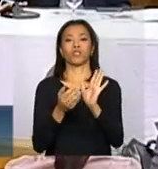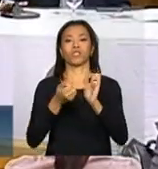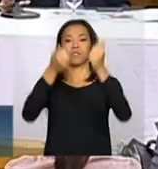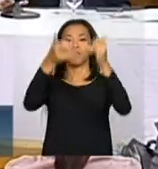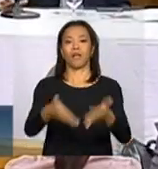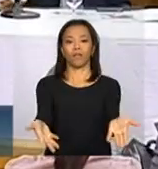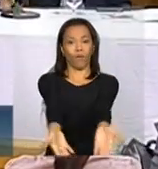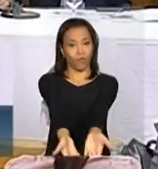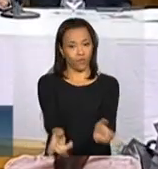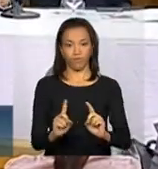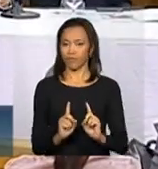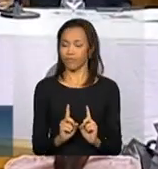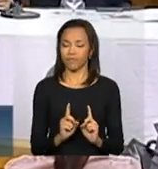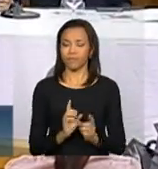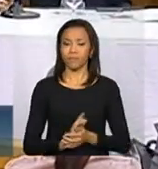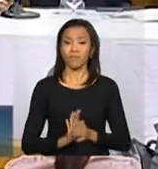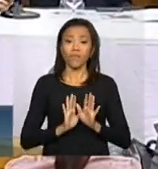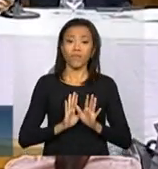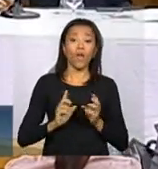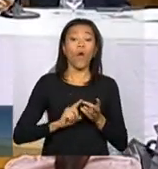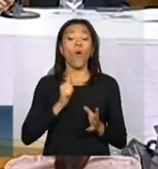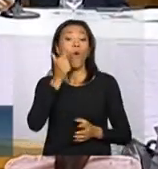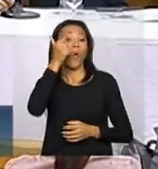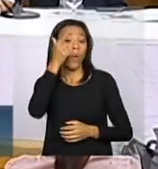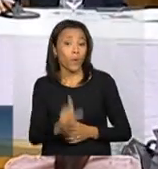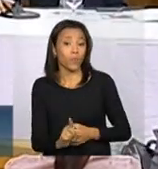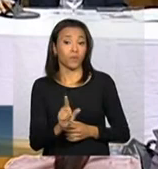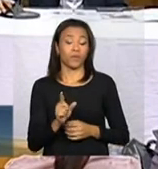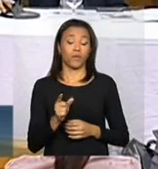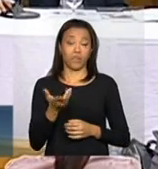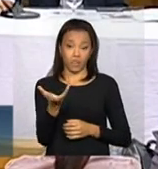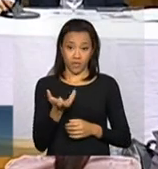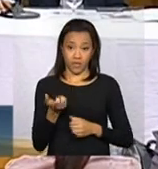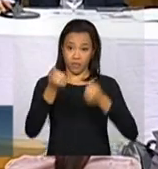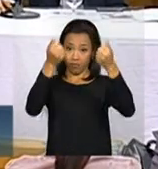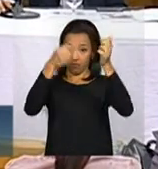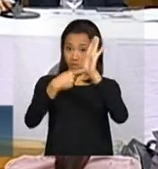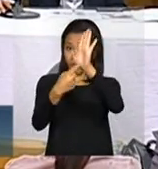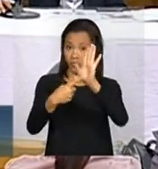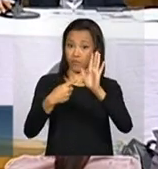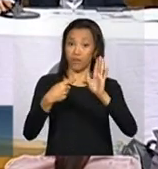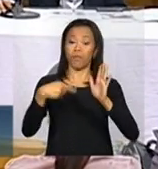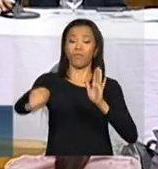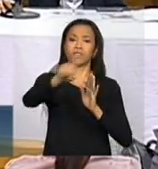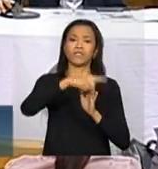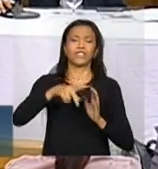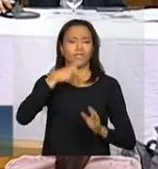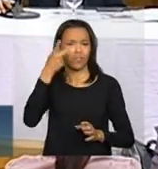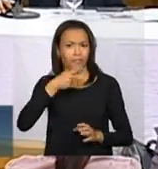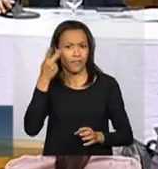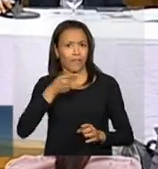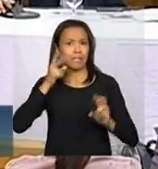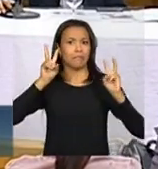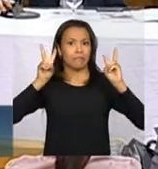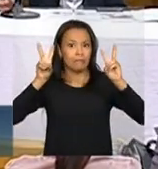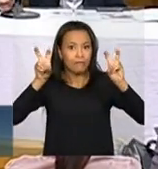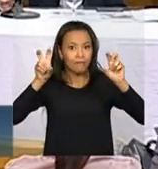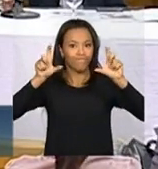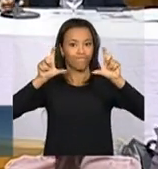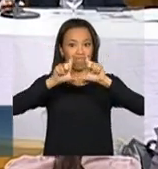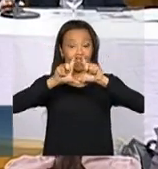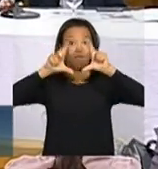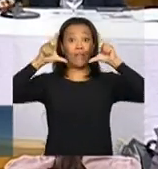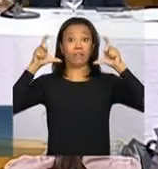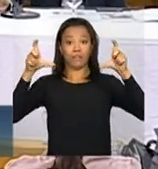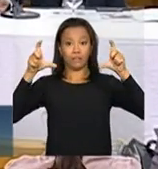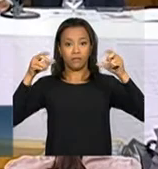hoje. Então, mas um ponto que a gente gostaria de ressaltar, e que esse a gente frisa com bastante ênfase, é que,